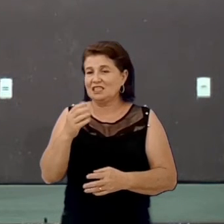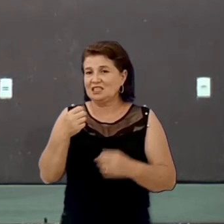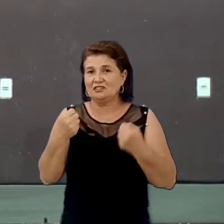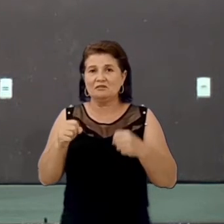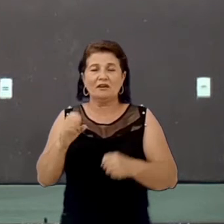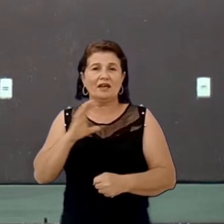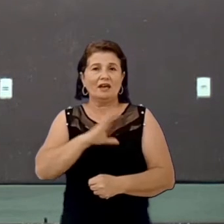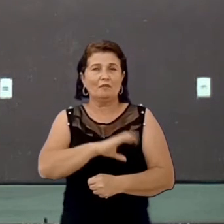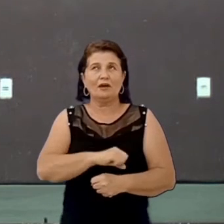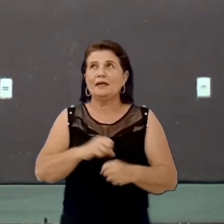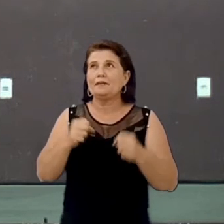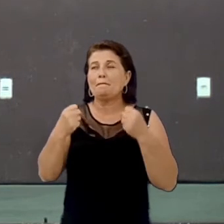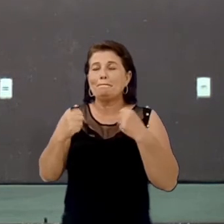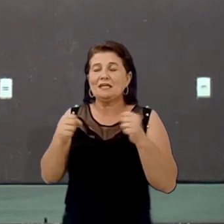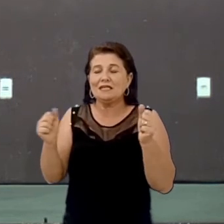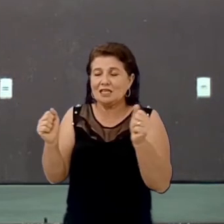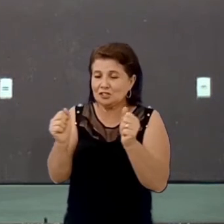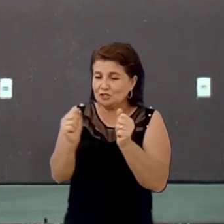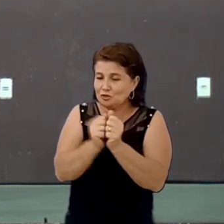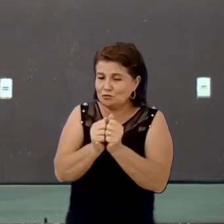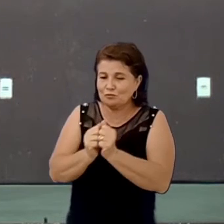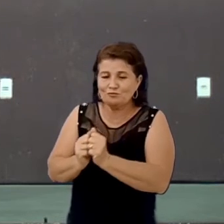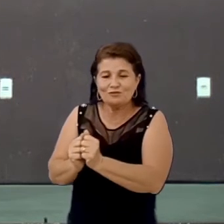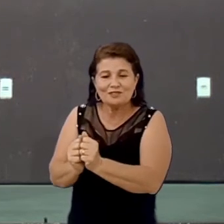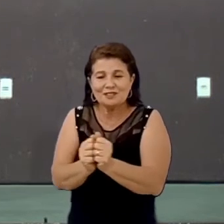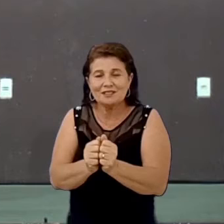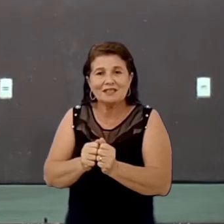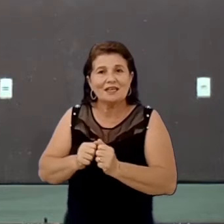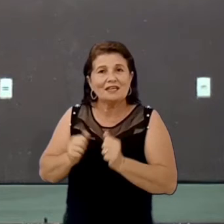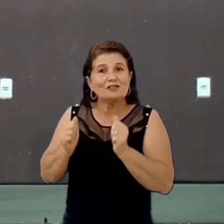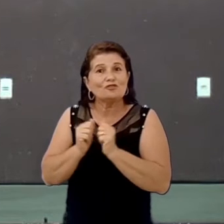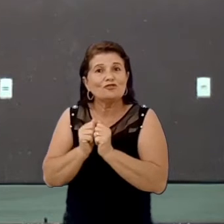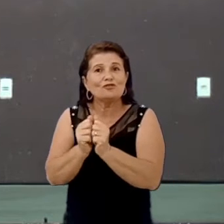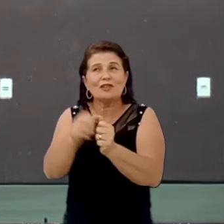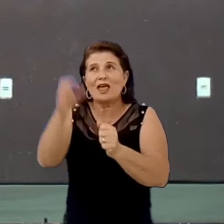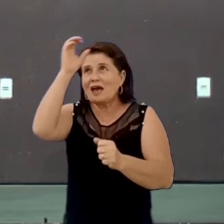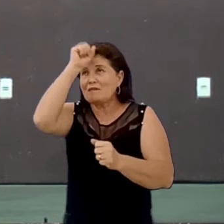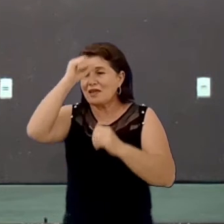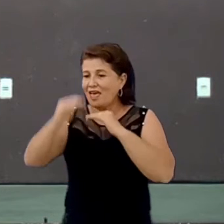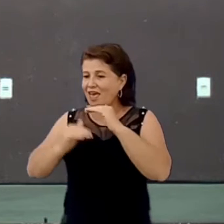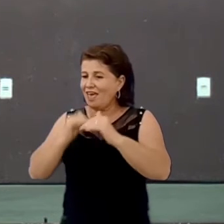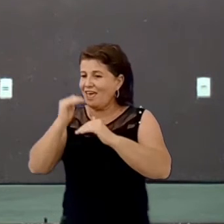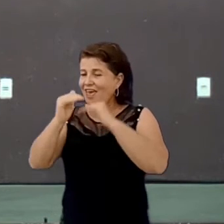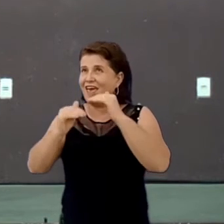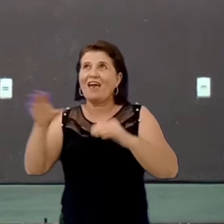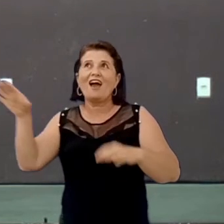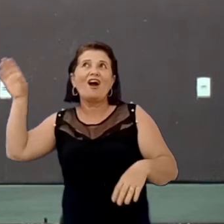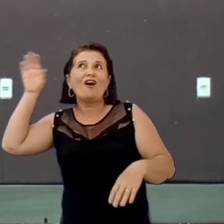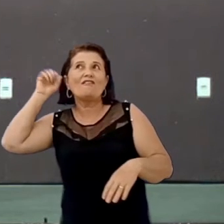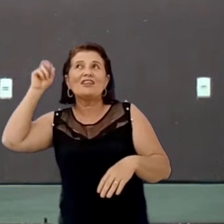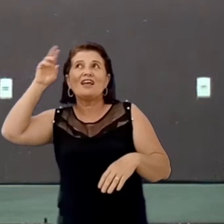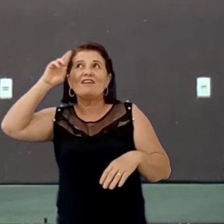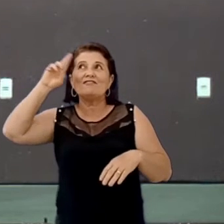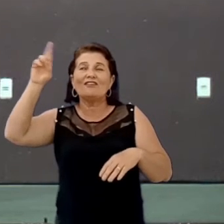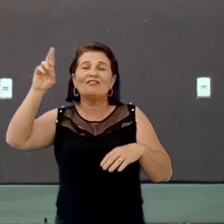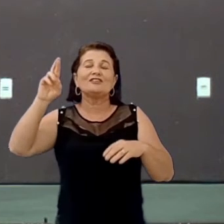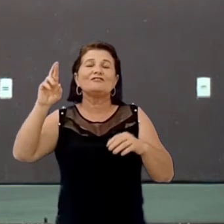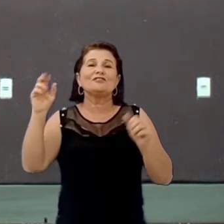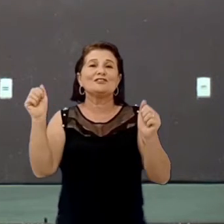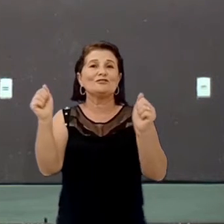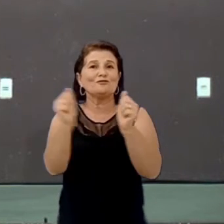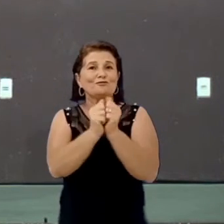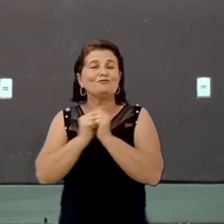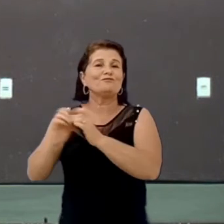A gente precisa estar junto, a gente precisa estar caminhando junto, aprendendo e crescendo e ouvindo a voz do Senhor,